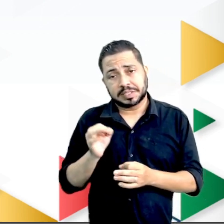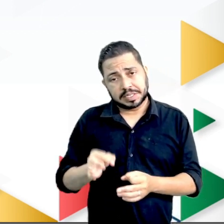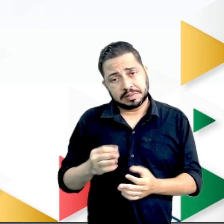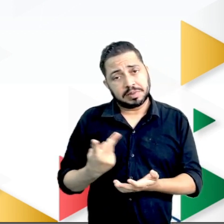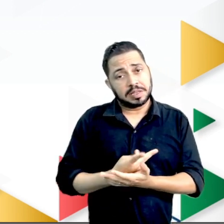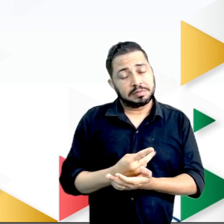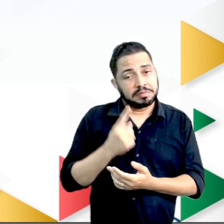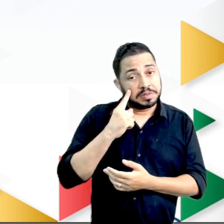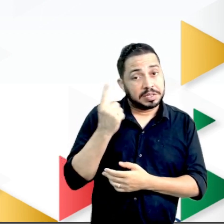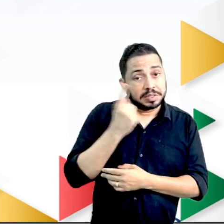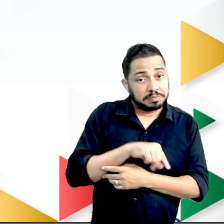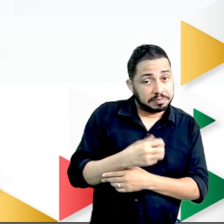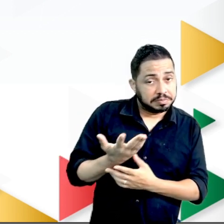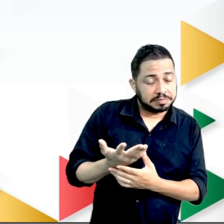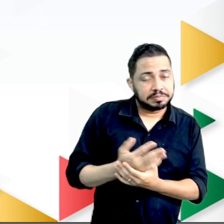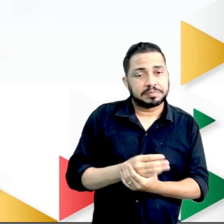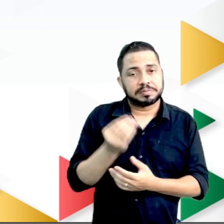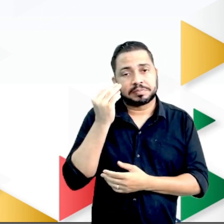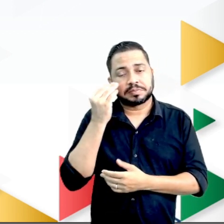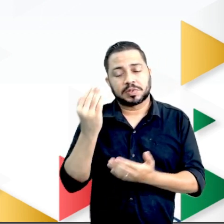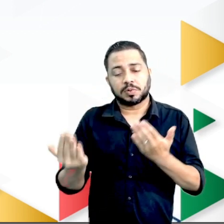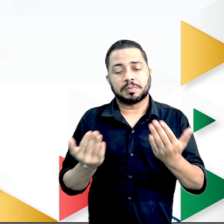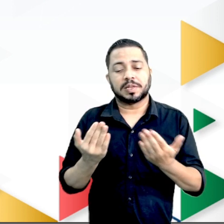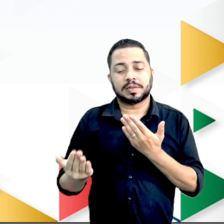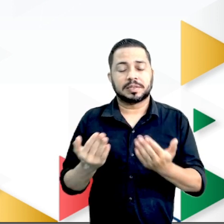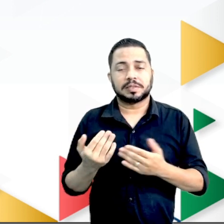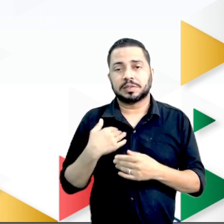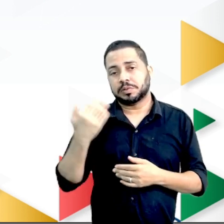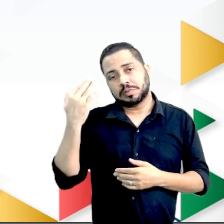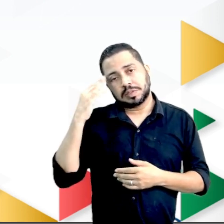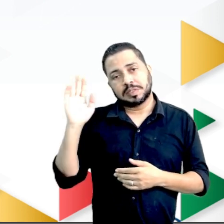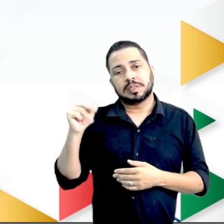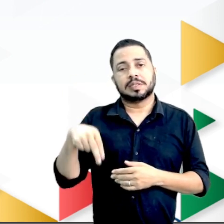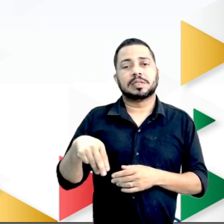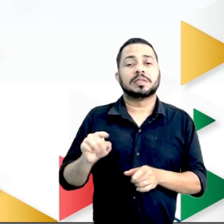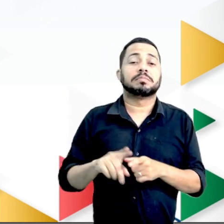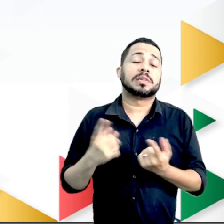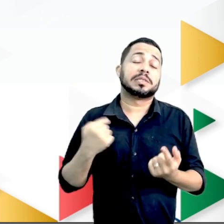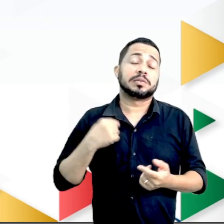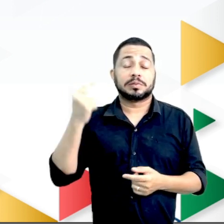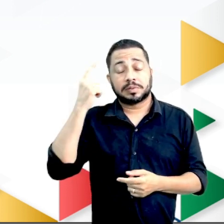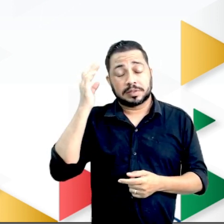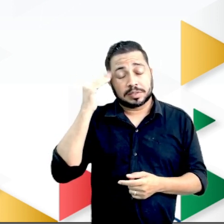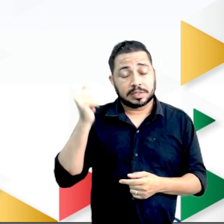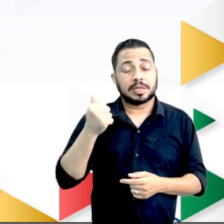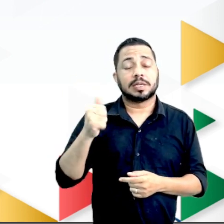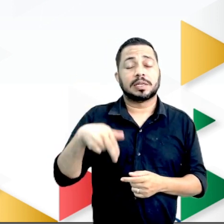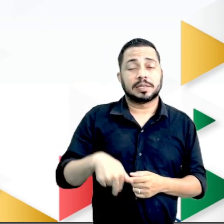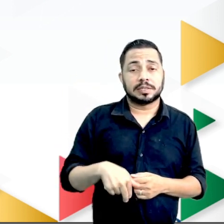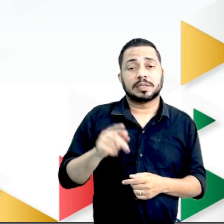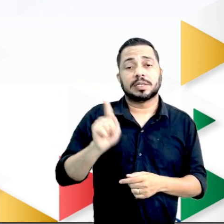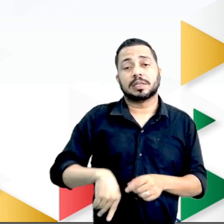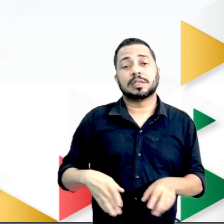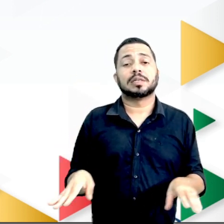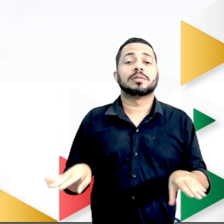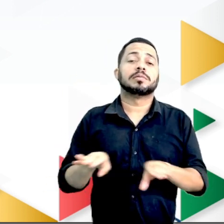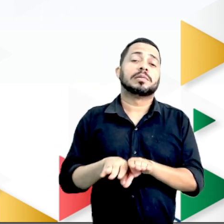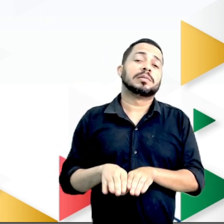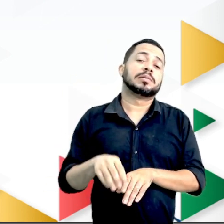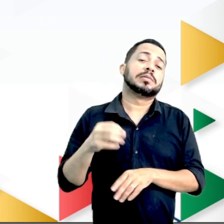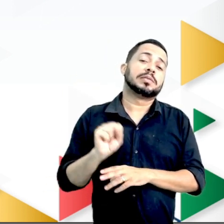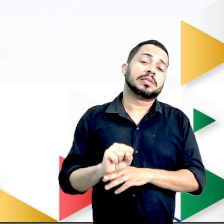possível? Vamos verificar então? Vamos comparar. Eu não sei N, mas eu sei que a N, ele está dizendo que é igual a